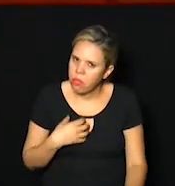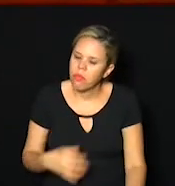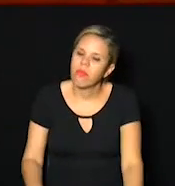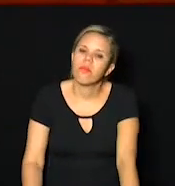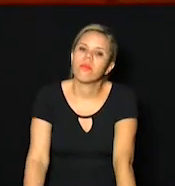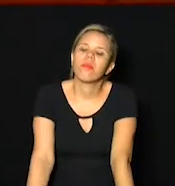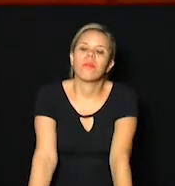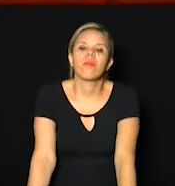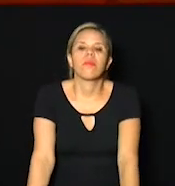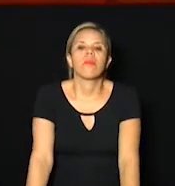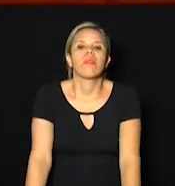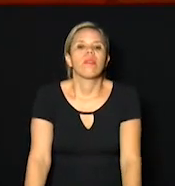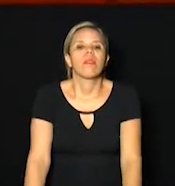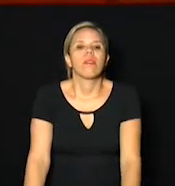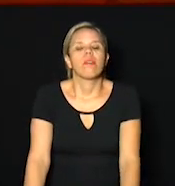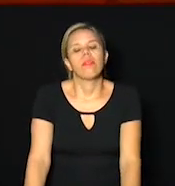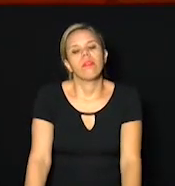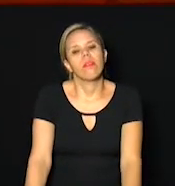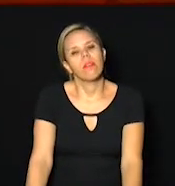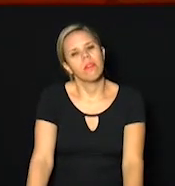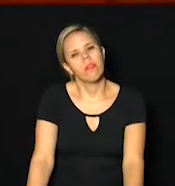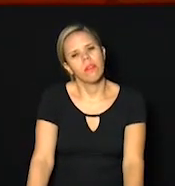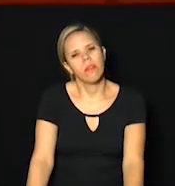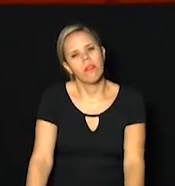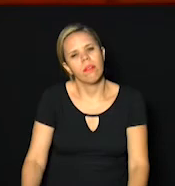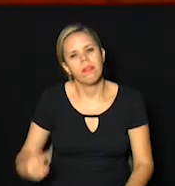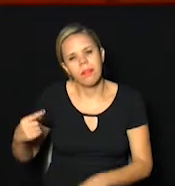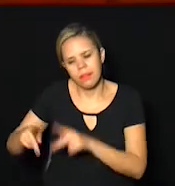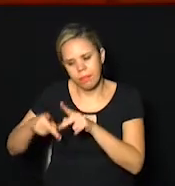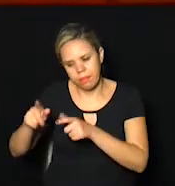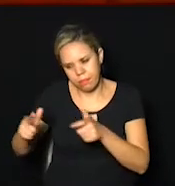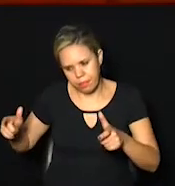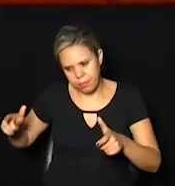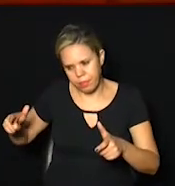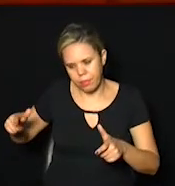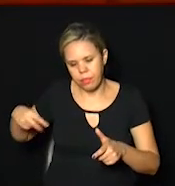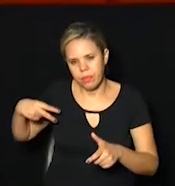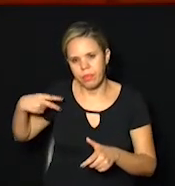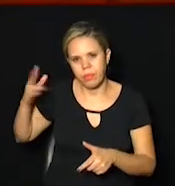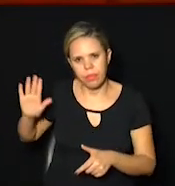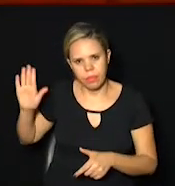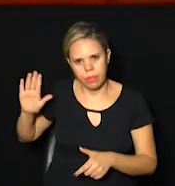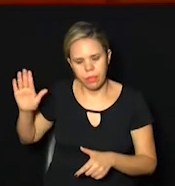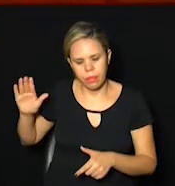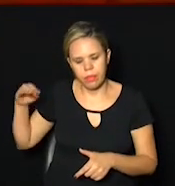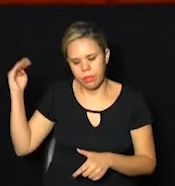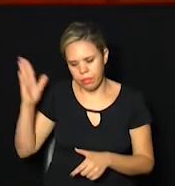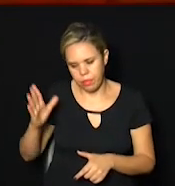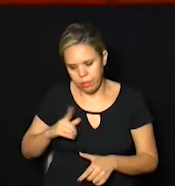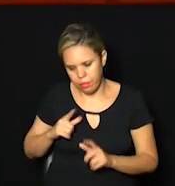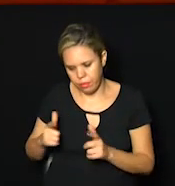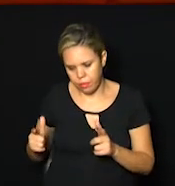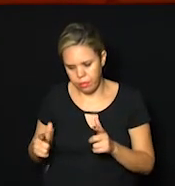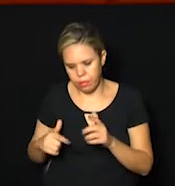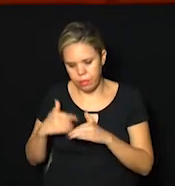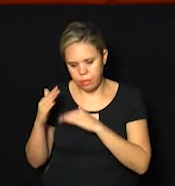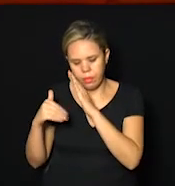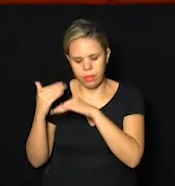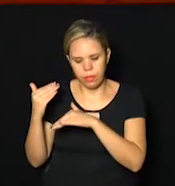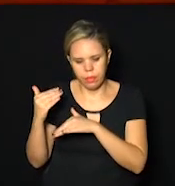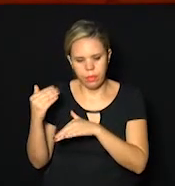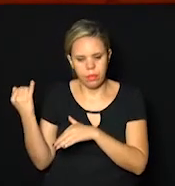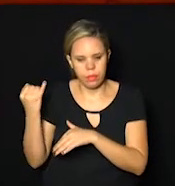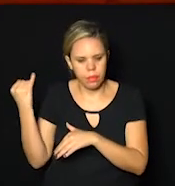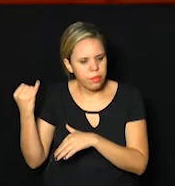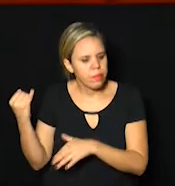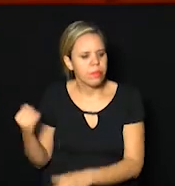Mas a gente tem uma grande parte dos políticos no Brasil que tratam o processo de construção de